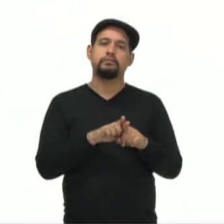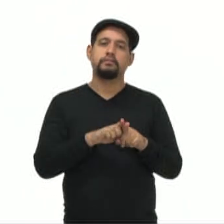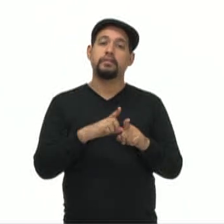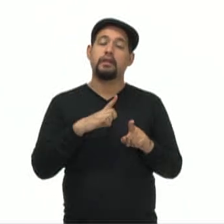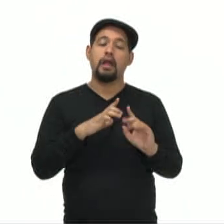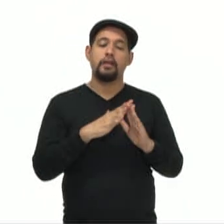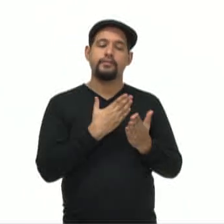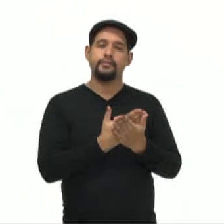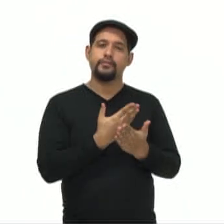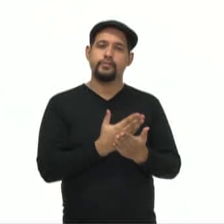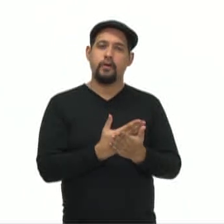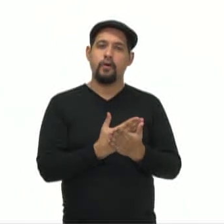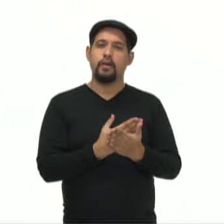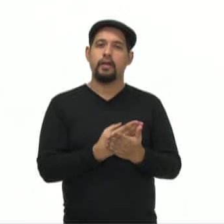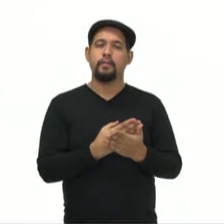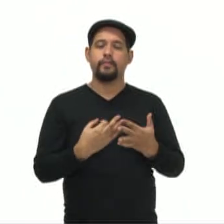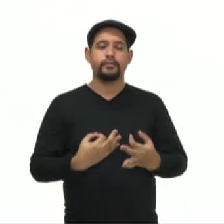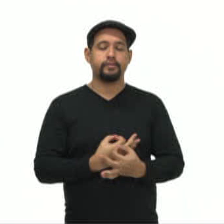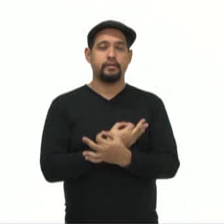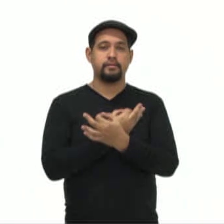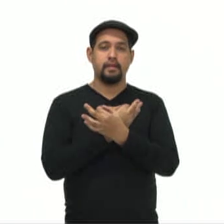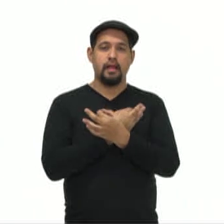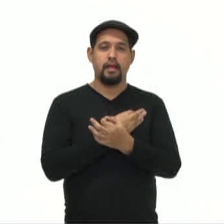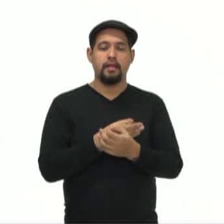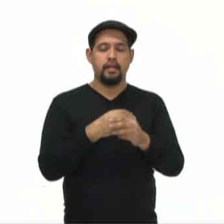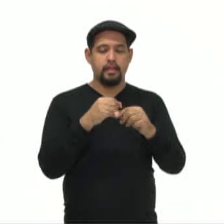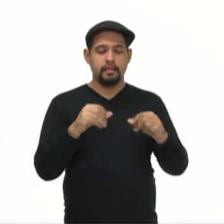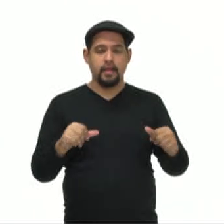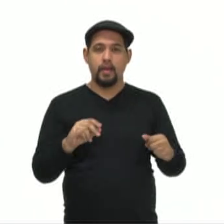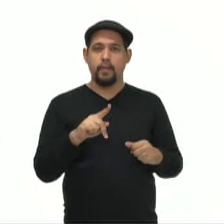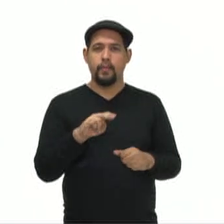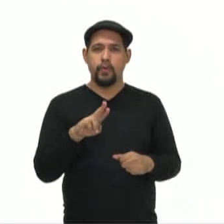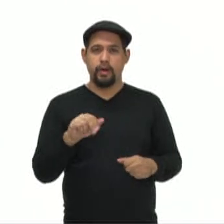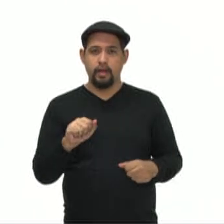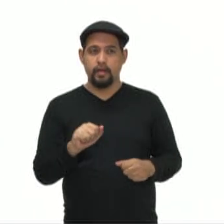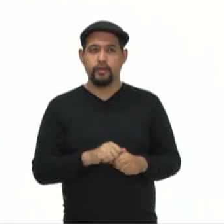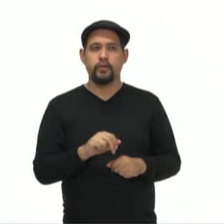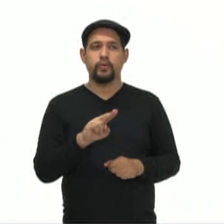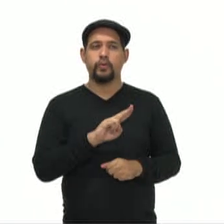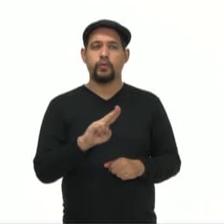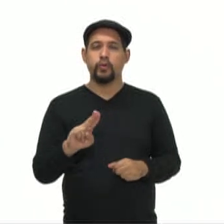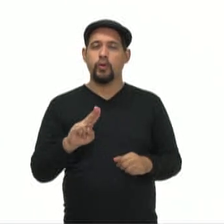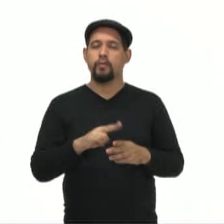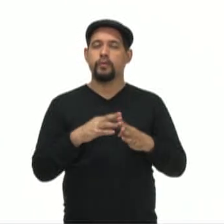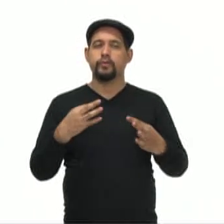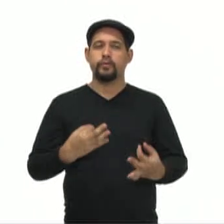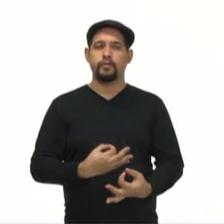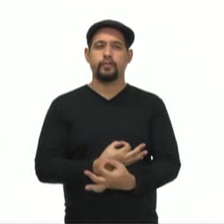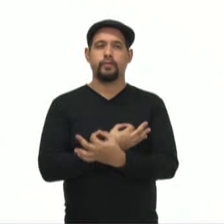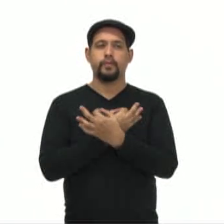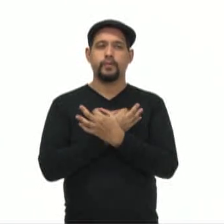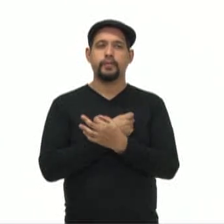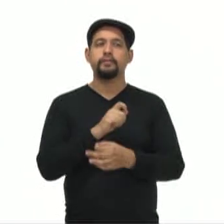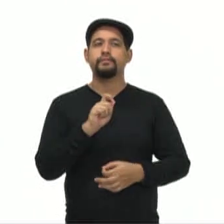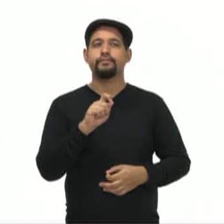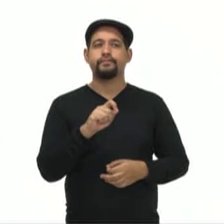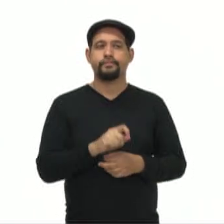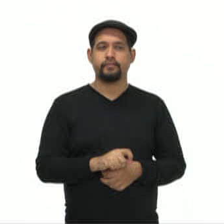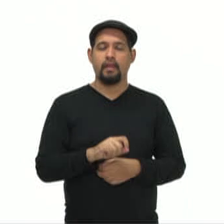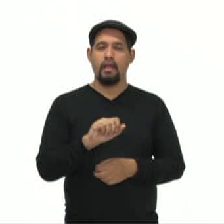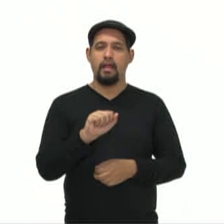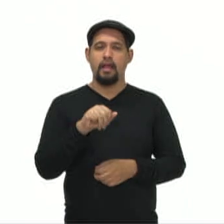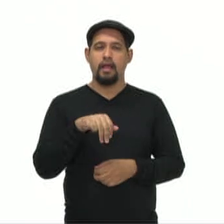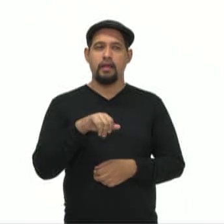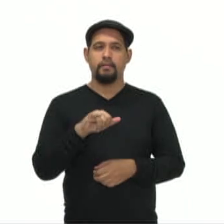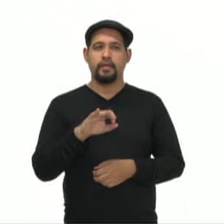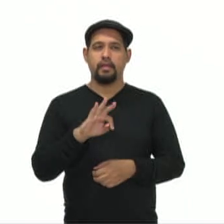escola budista Terra Pura, dedicado ao Buda chamado de Buda Amitabha, que é um Buda celestial e, como eu disse, está